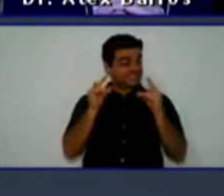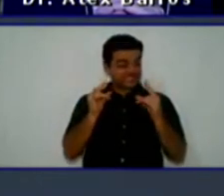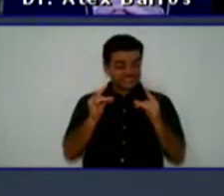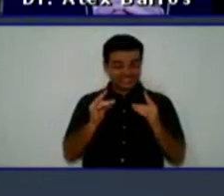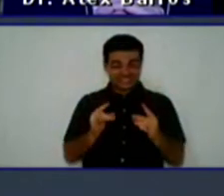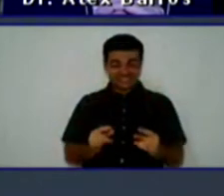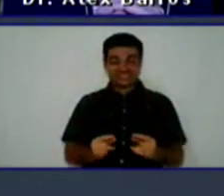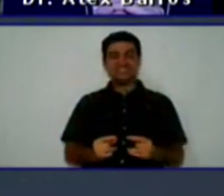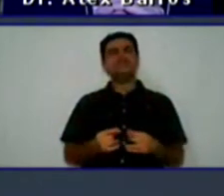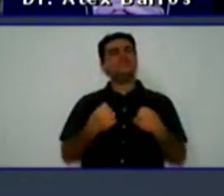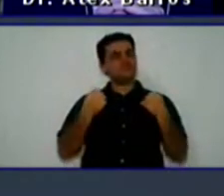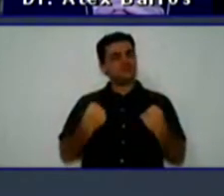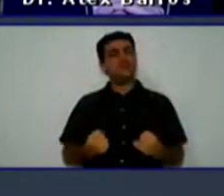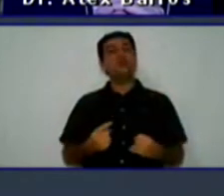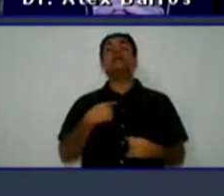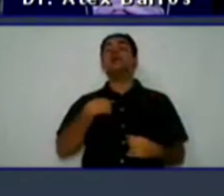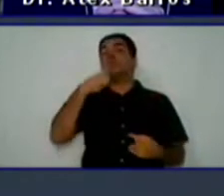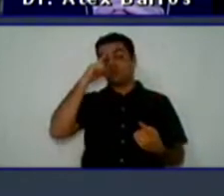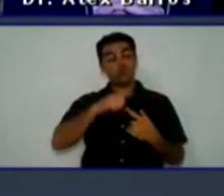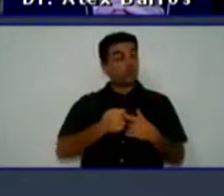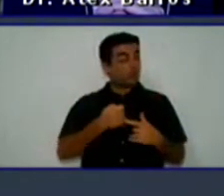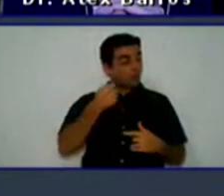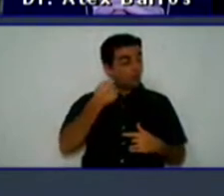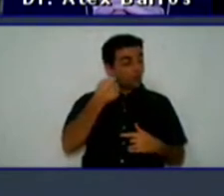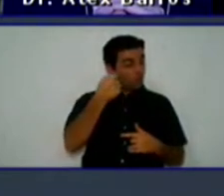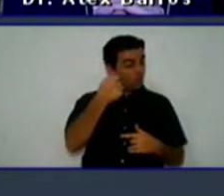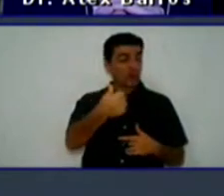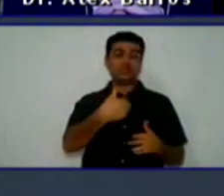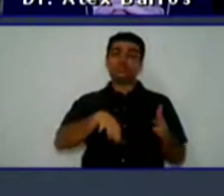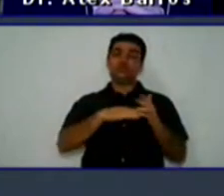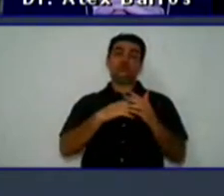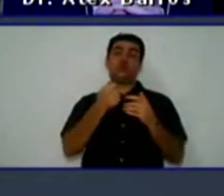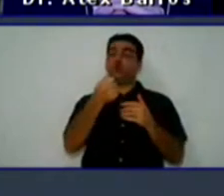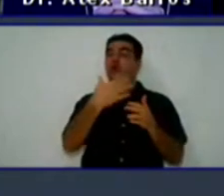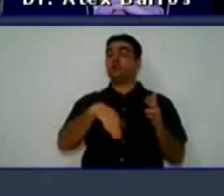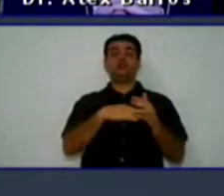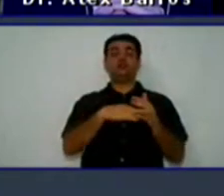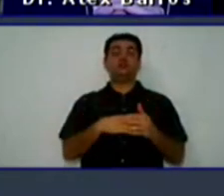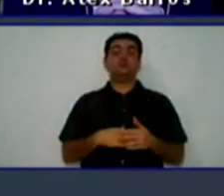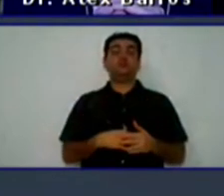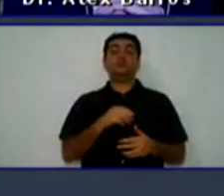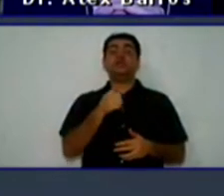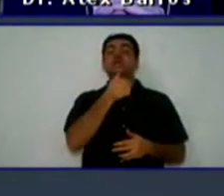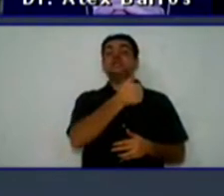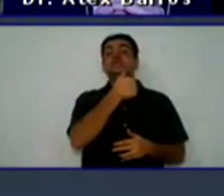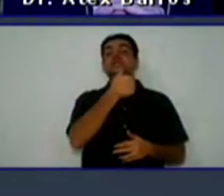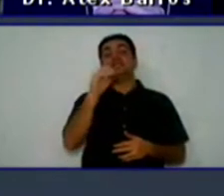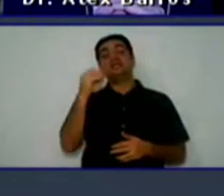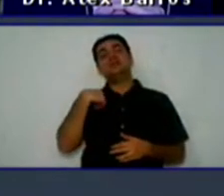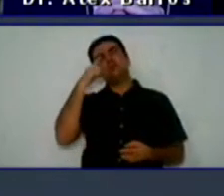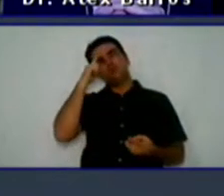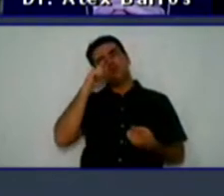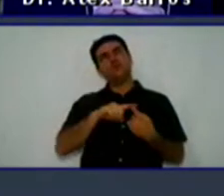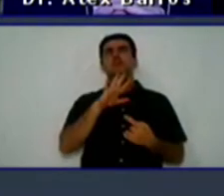Tarcísio Vieira, com ele concordando quase na integralidade. Das 110 páginas, talvez eu concorde